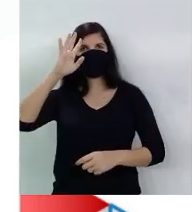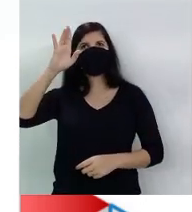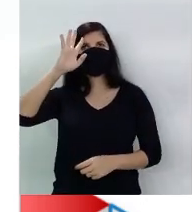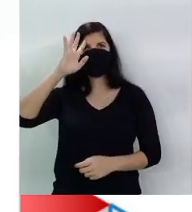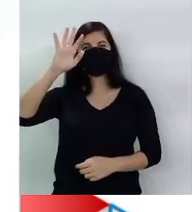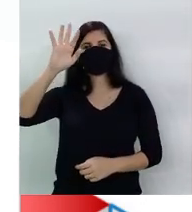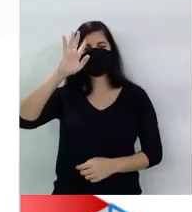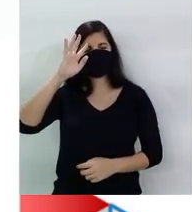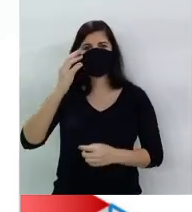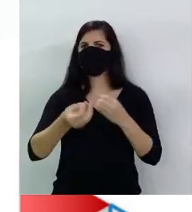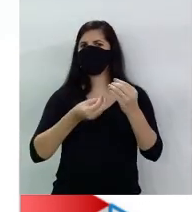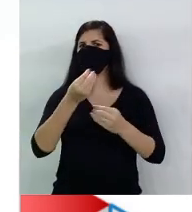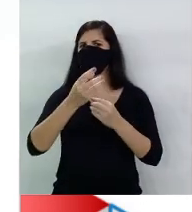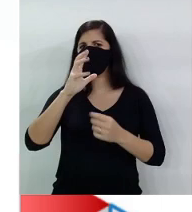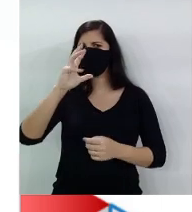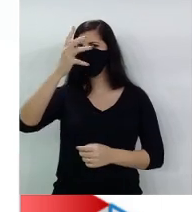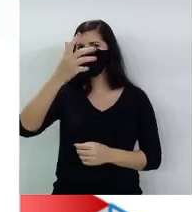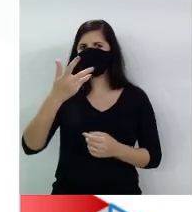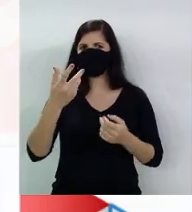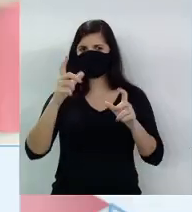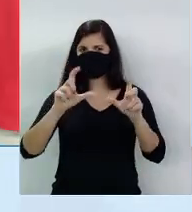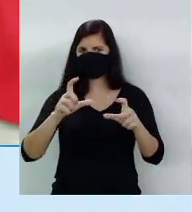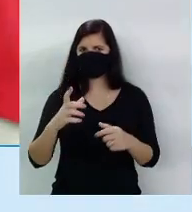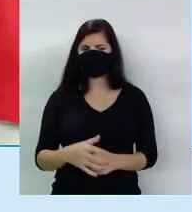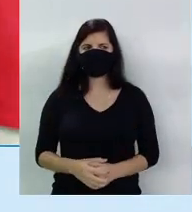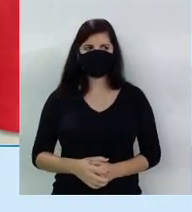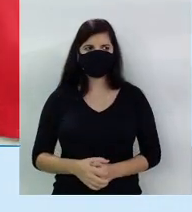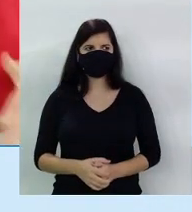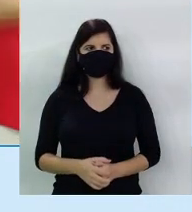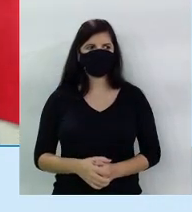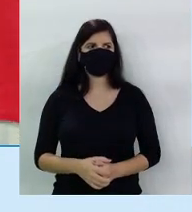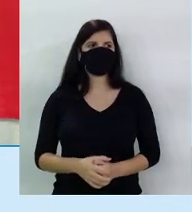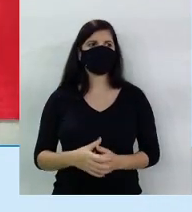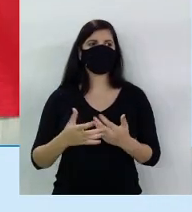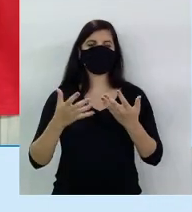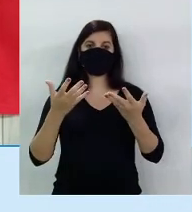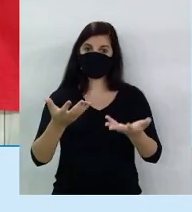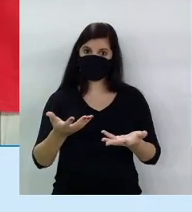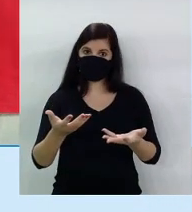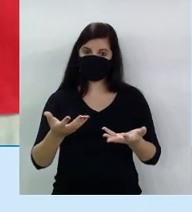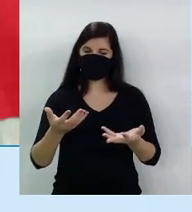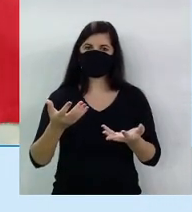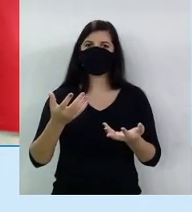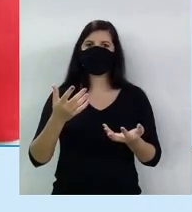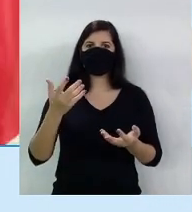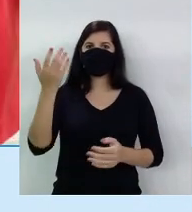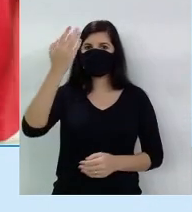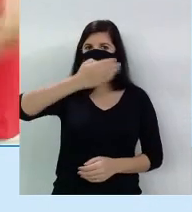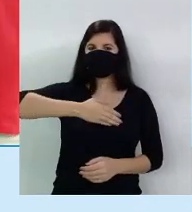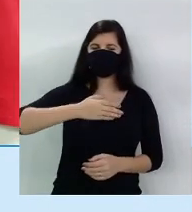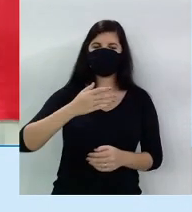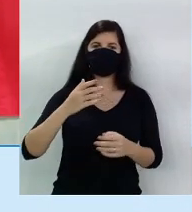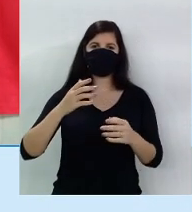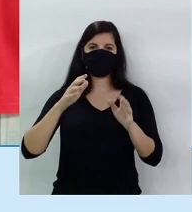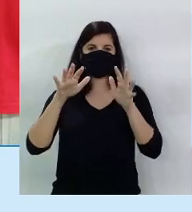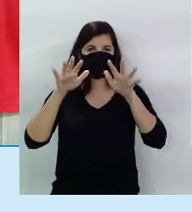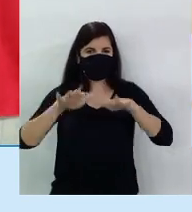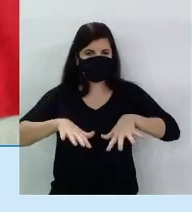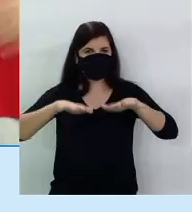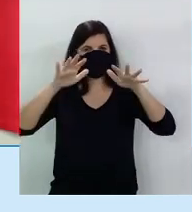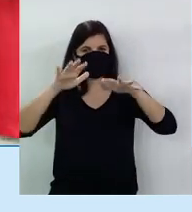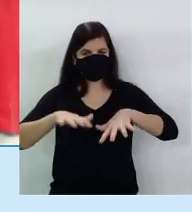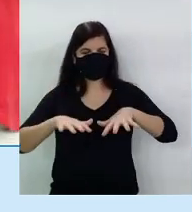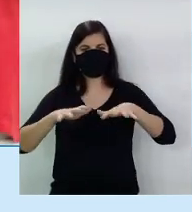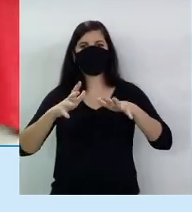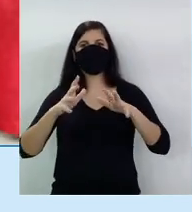meditem sobre o que está na tela. Veja só, uma representação desse culto religioso